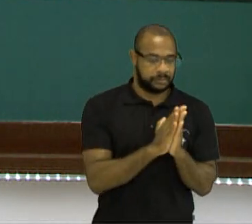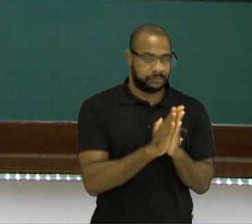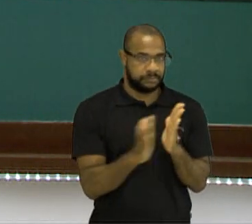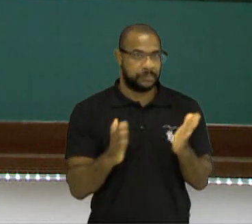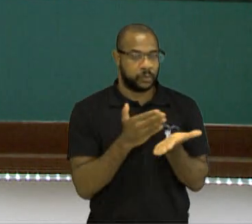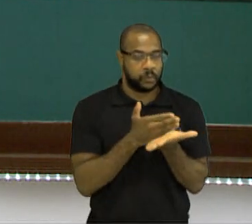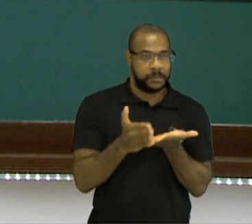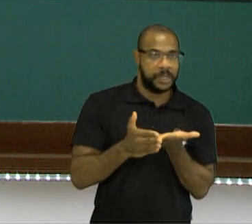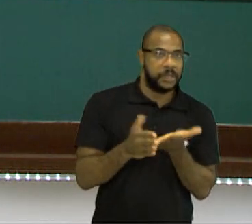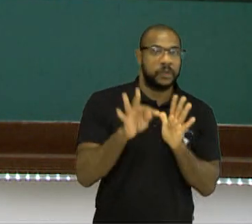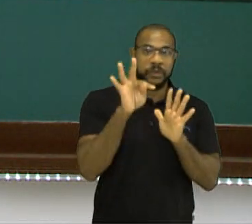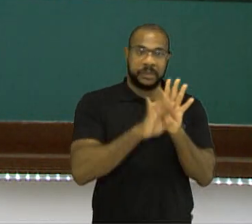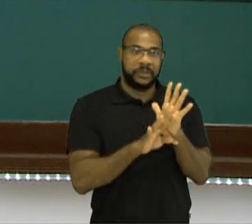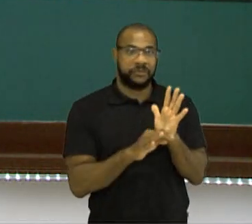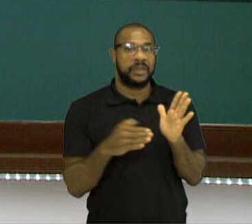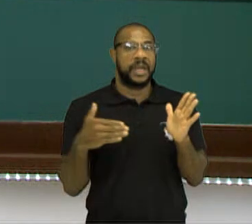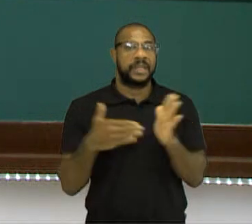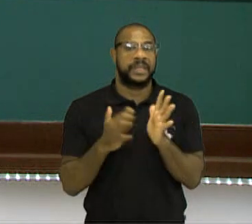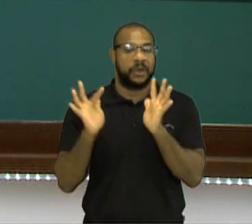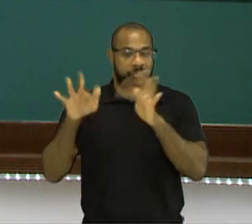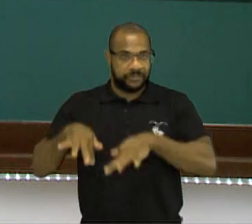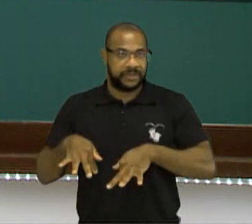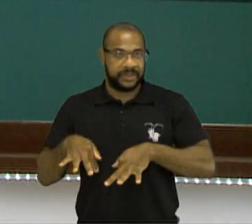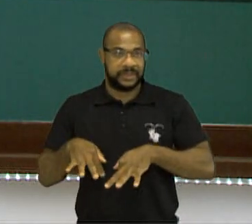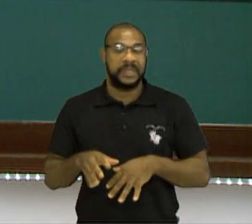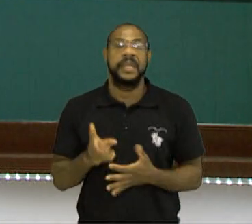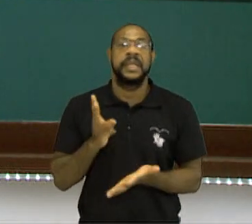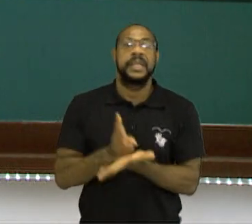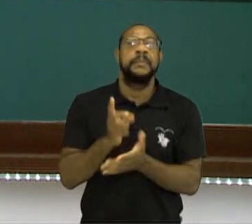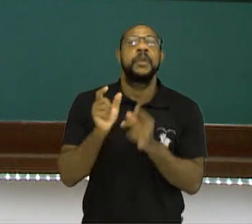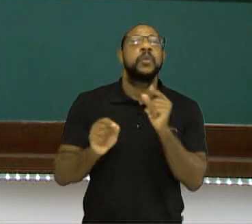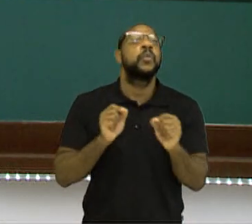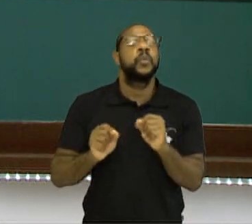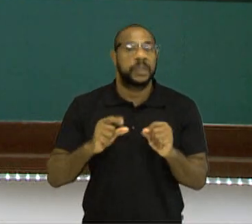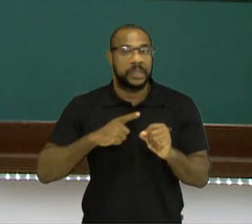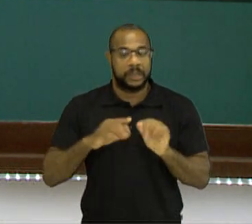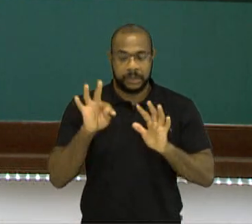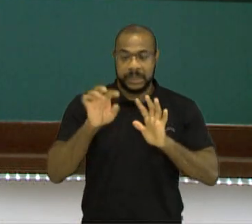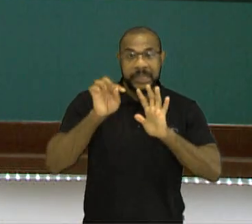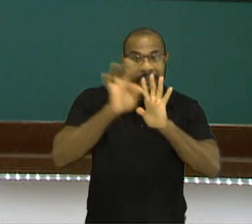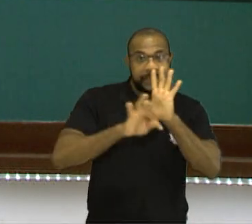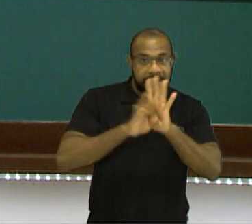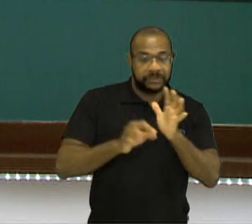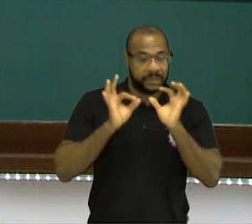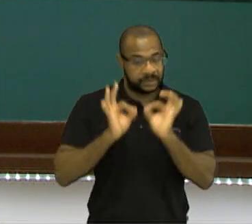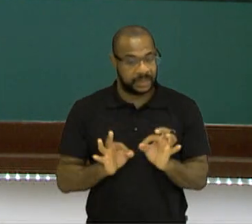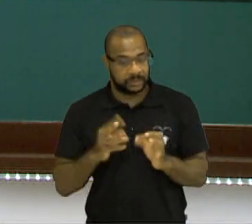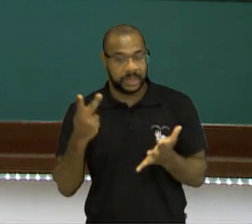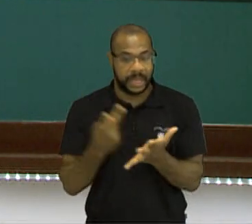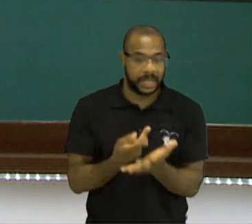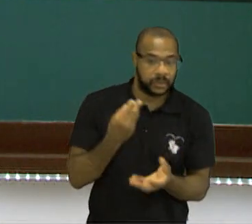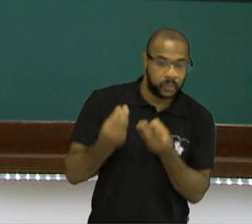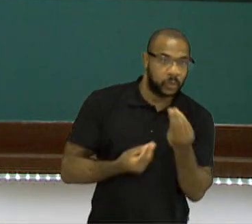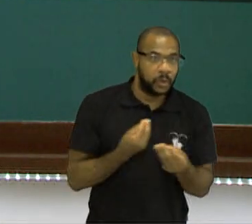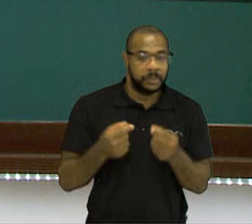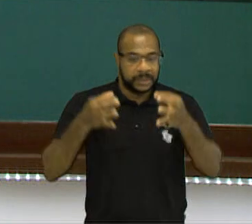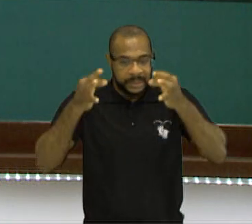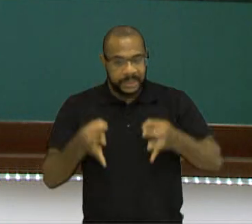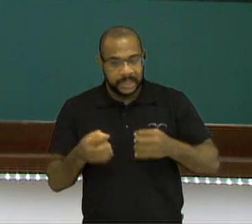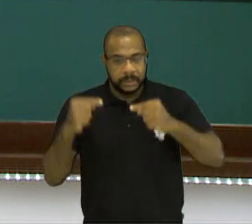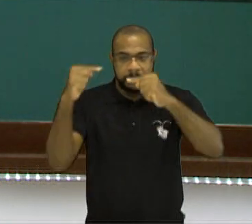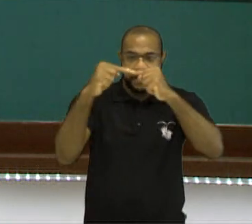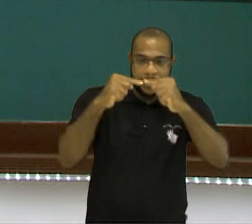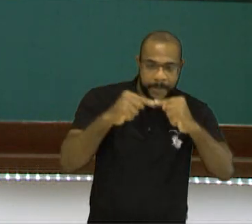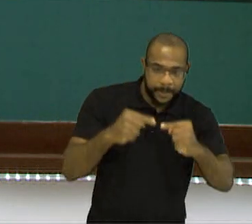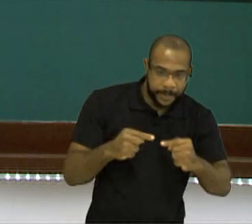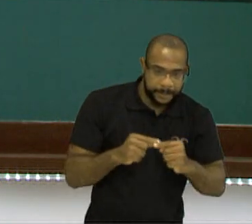que você precisa fazer. Sempre levar em consideração se o seu texto está coerente. Então sempre retorne ao primeiro, quando